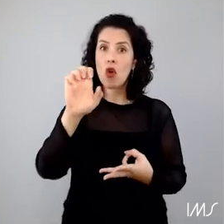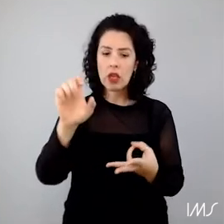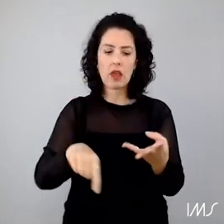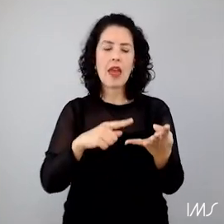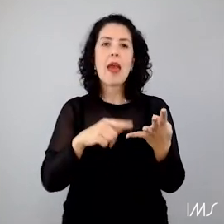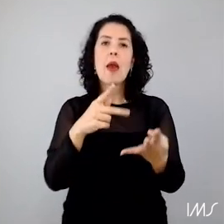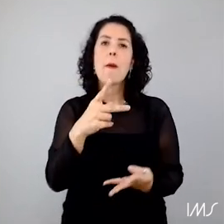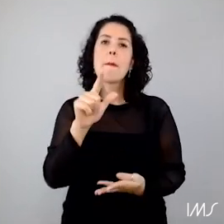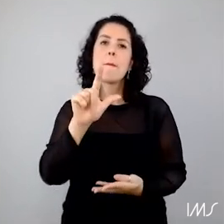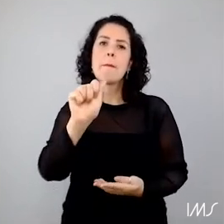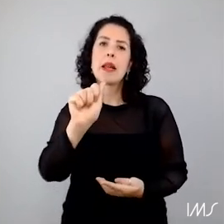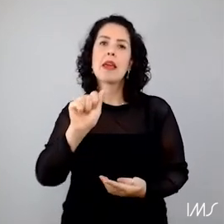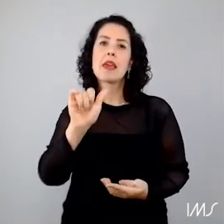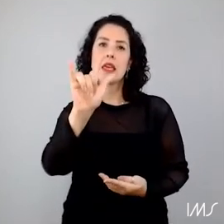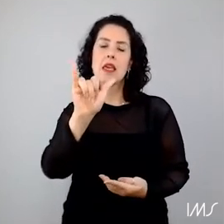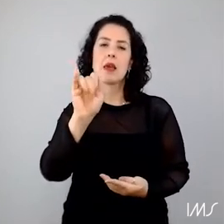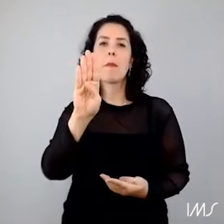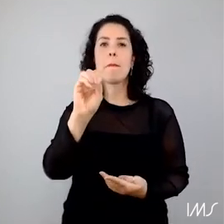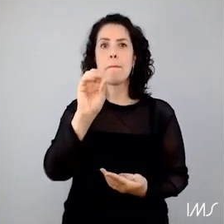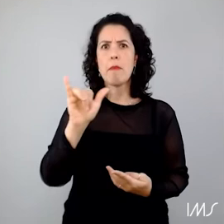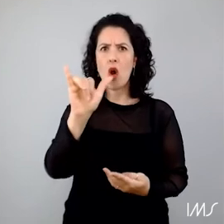revistas eram